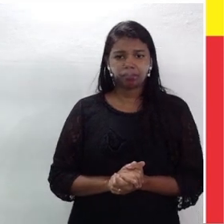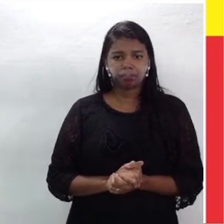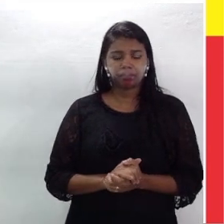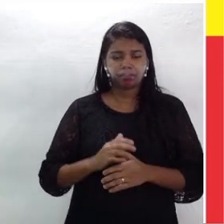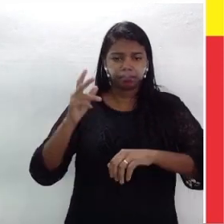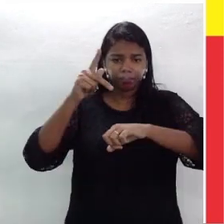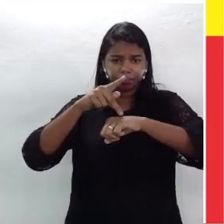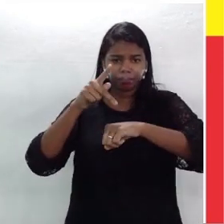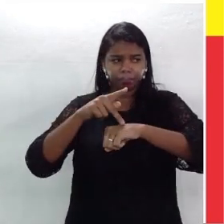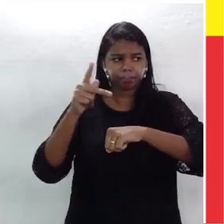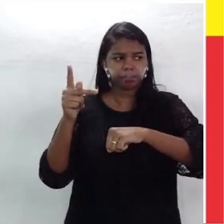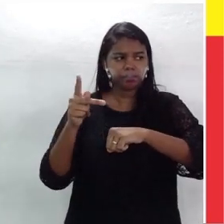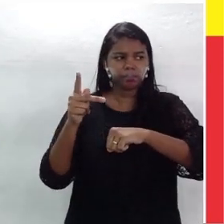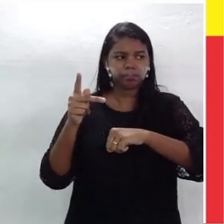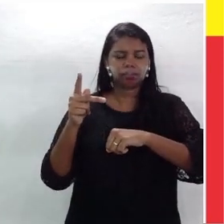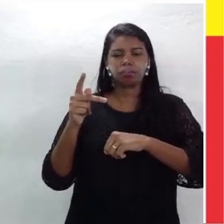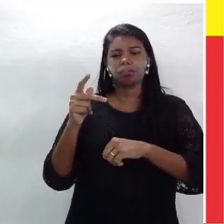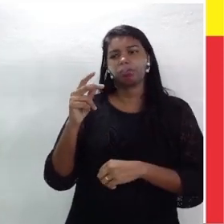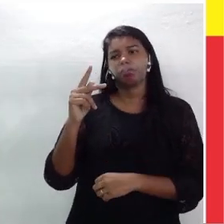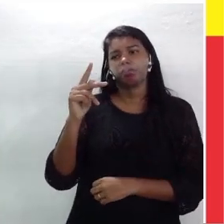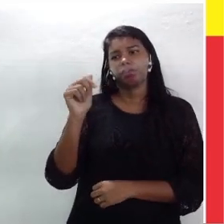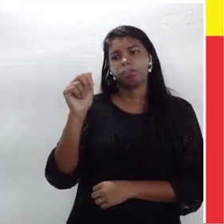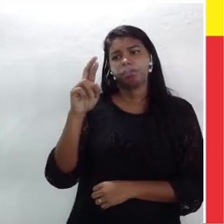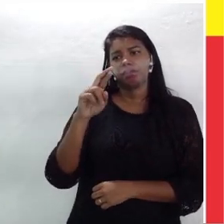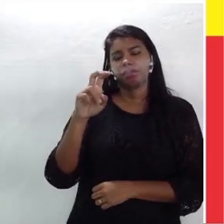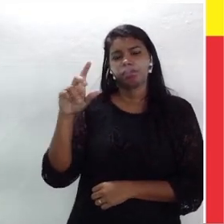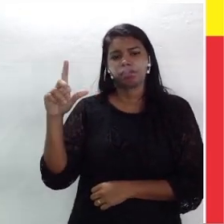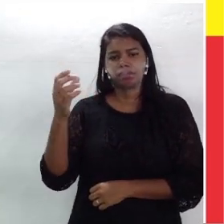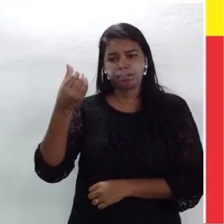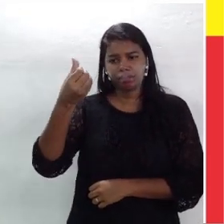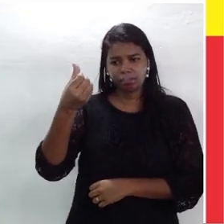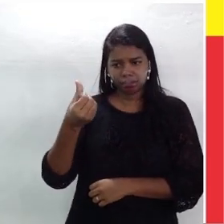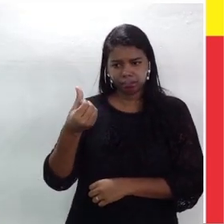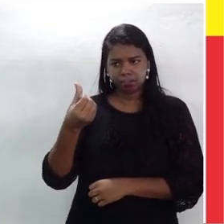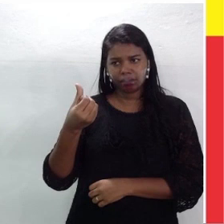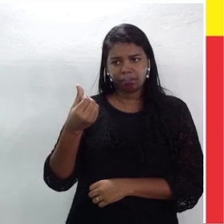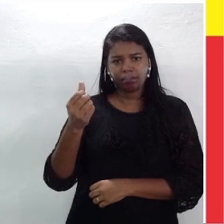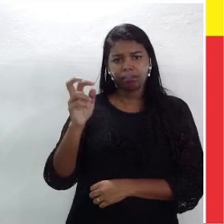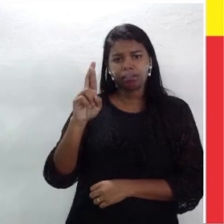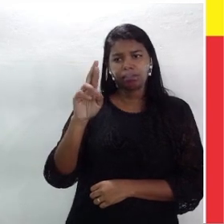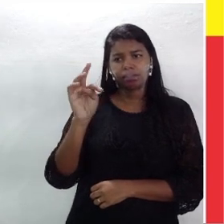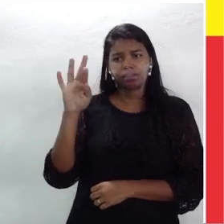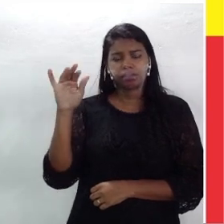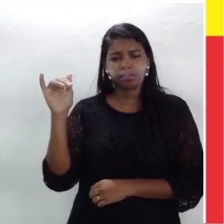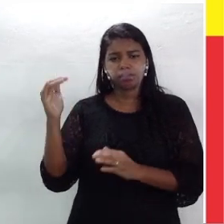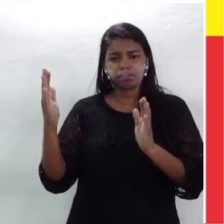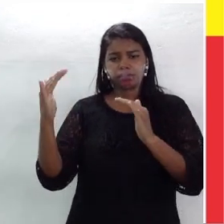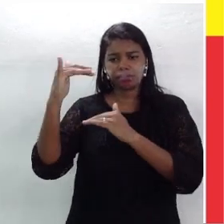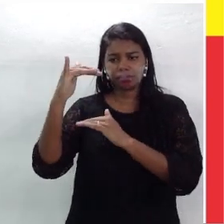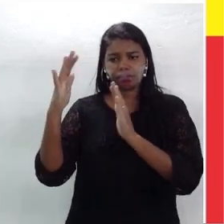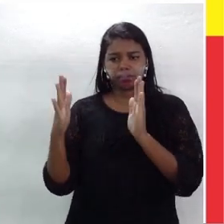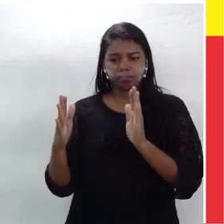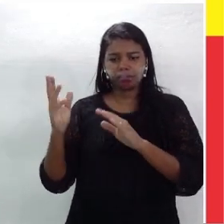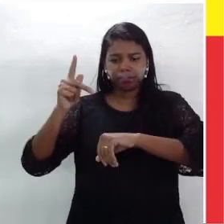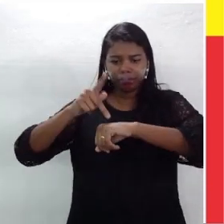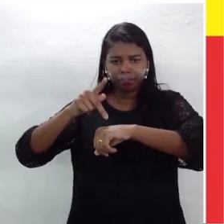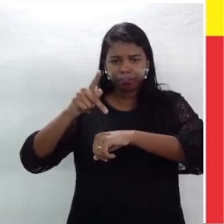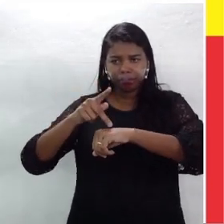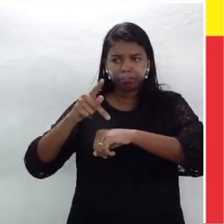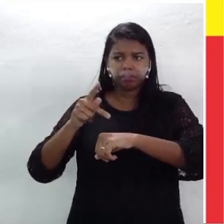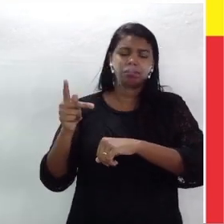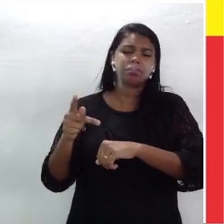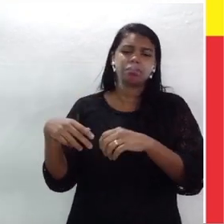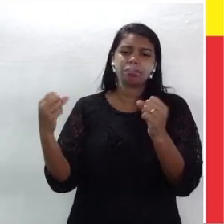paralelepípedo retângulo, é um sólido cujas 6 faces são retângulos. Para calcular o volume do paralelepípedo retângulo,